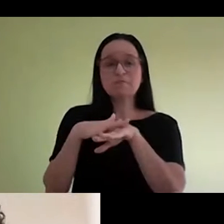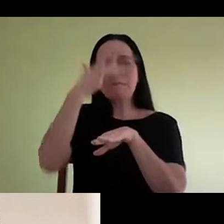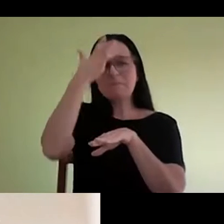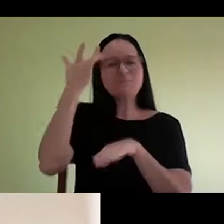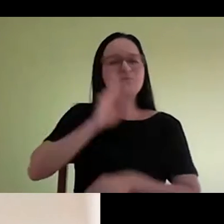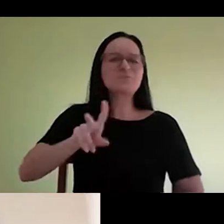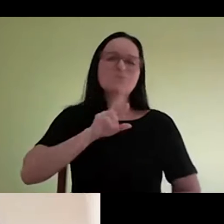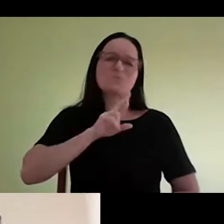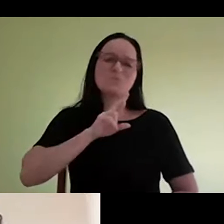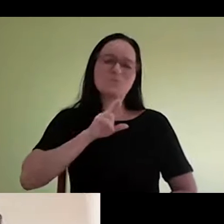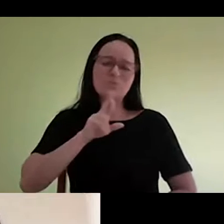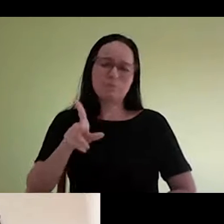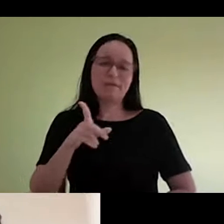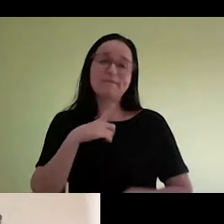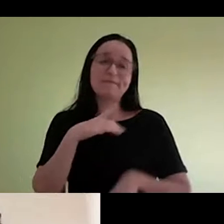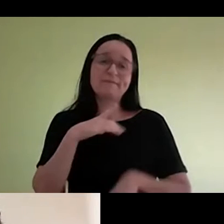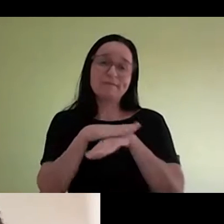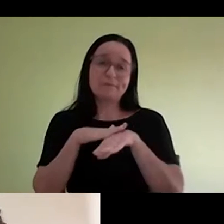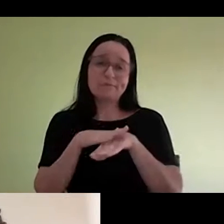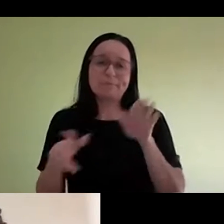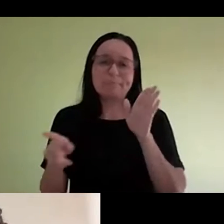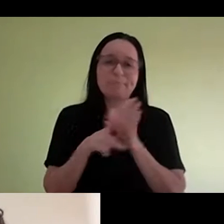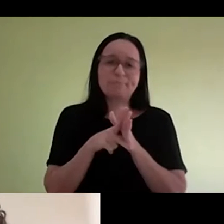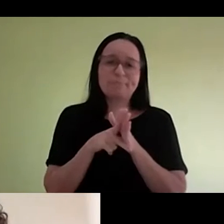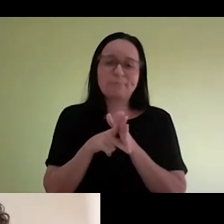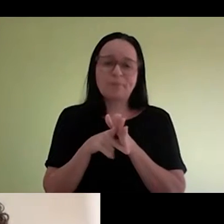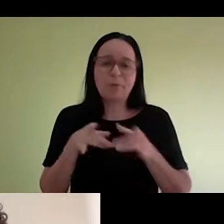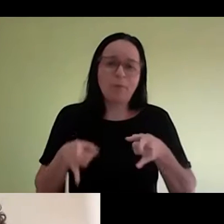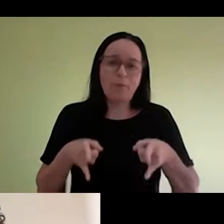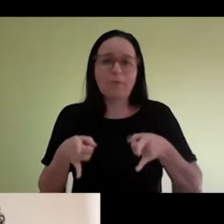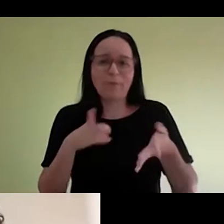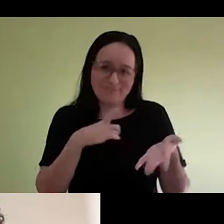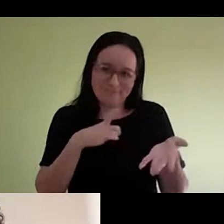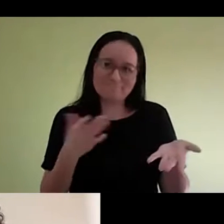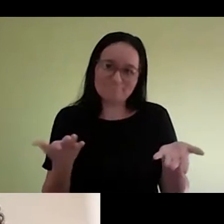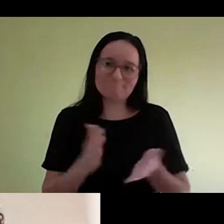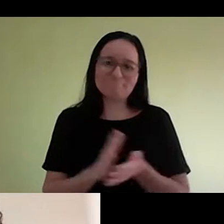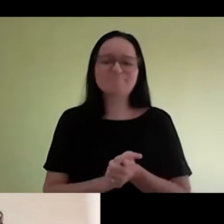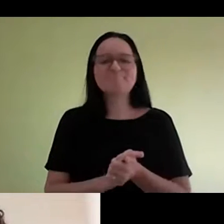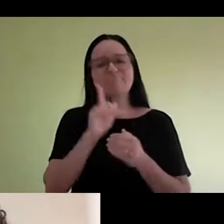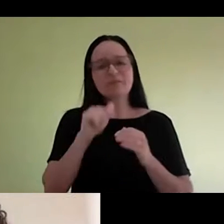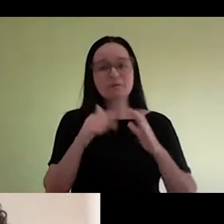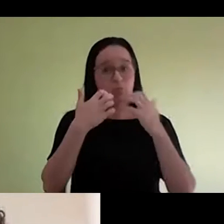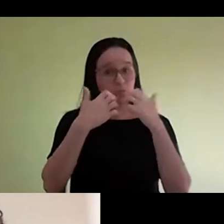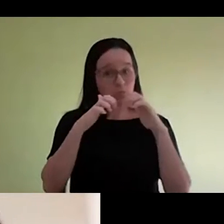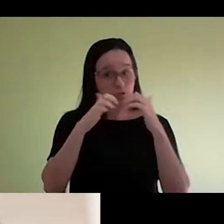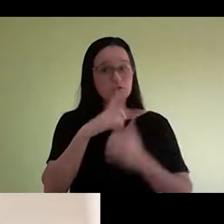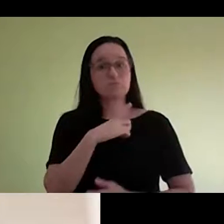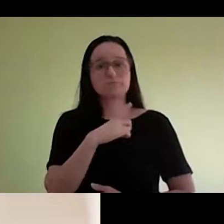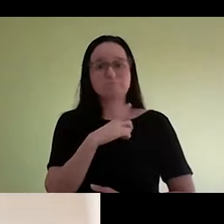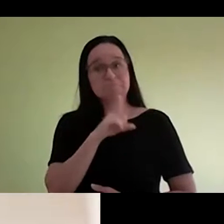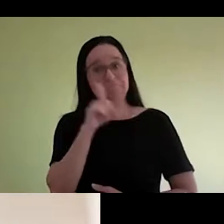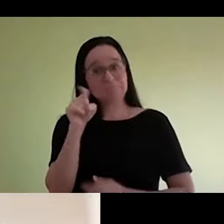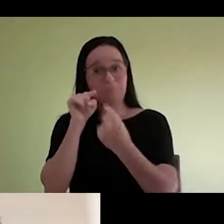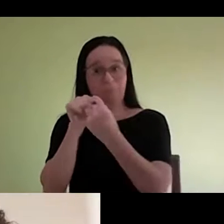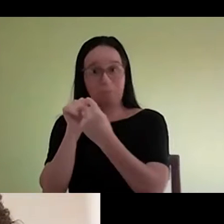conversando com a máquina. Então, isso que a gente chama de cognitivo. Também, dentro dessa unidade onde eu trabalho